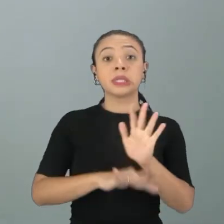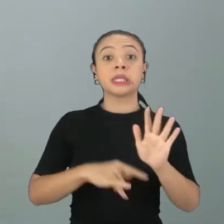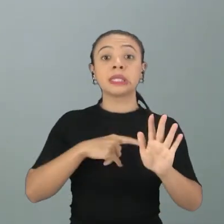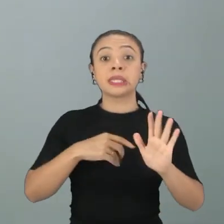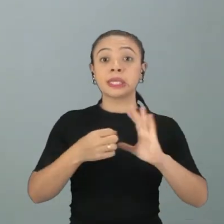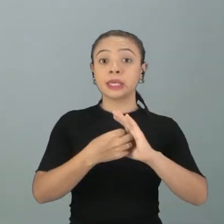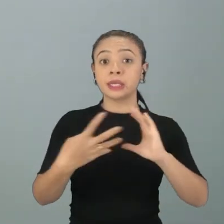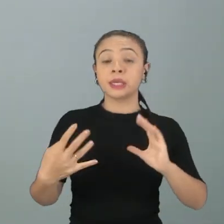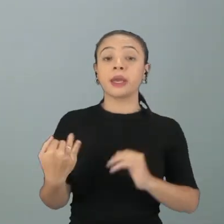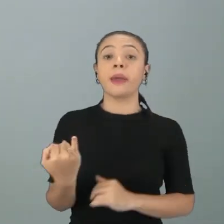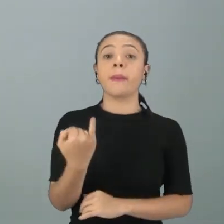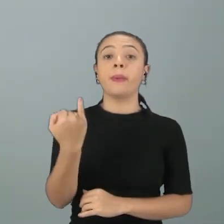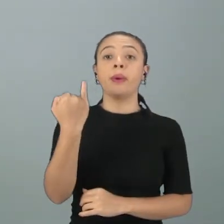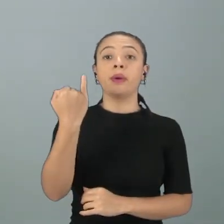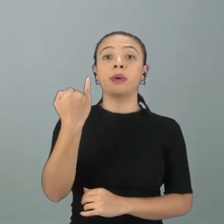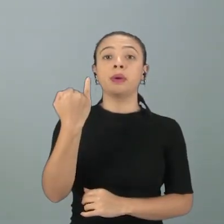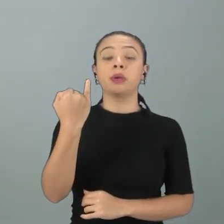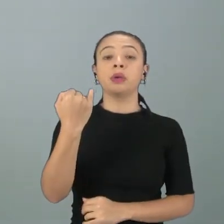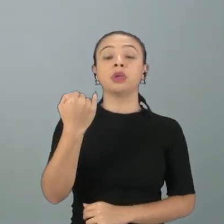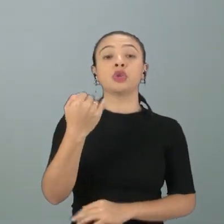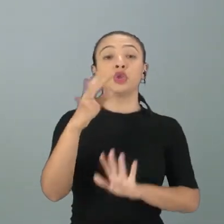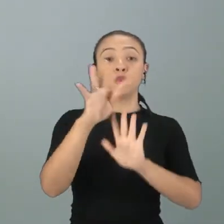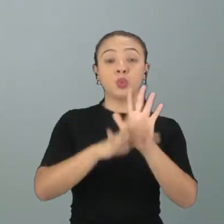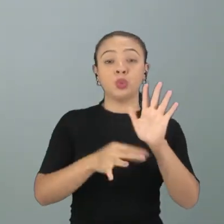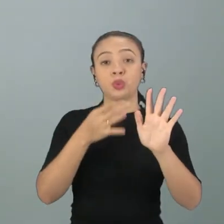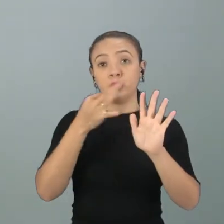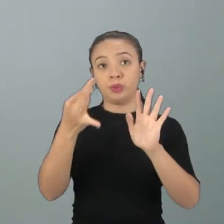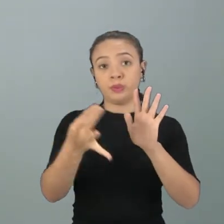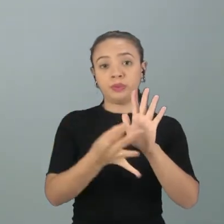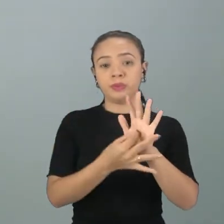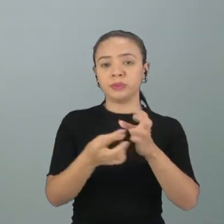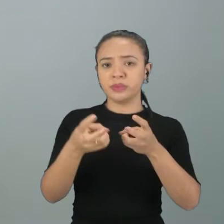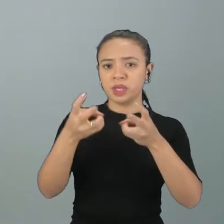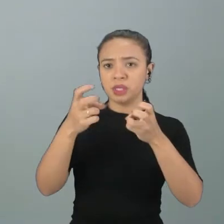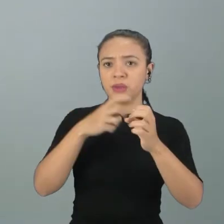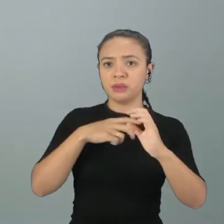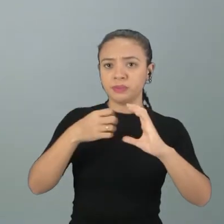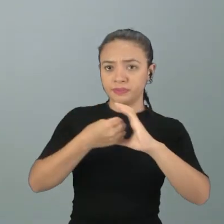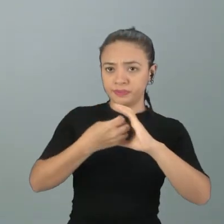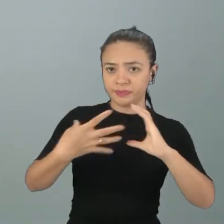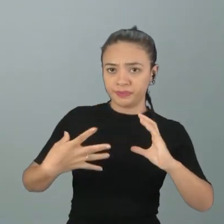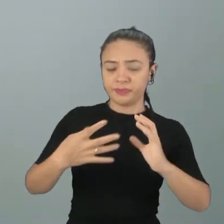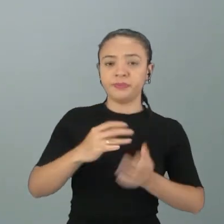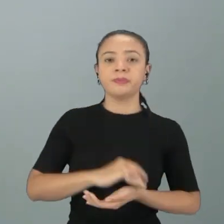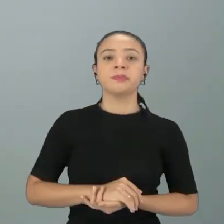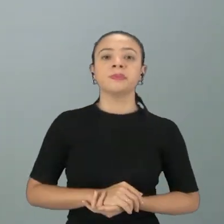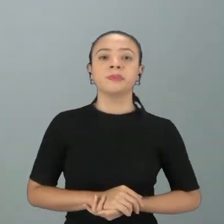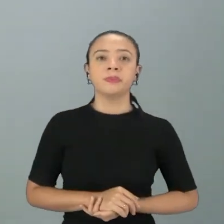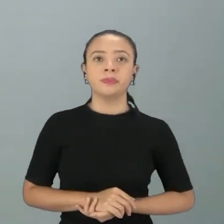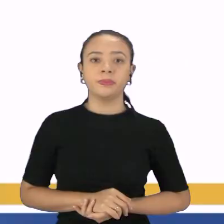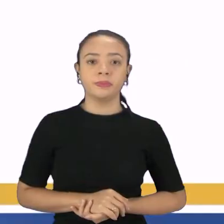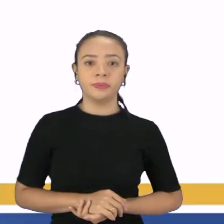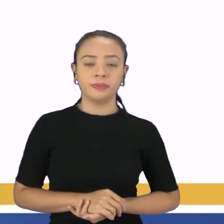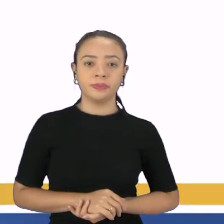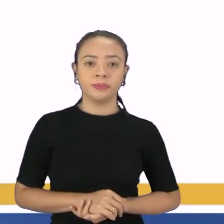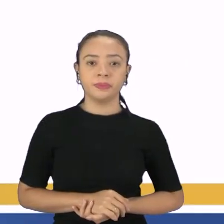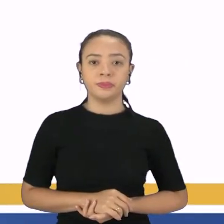características marcantes do texto argumentativo. Observe as características encontradas no texto.